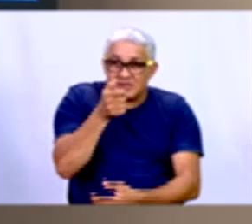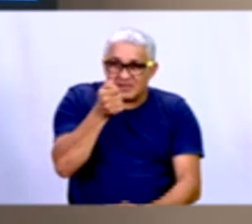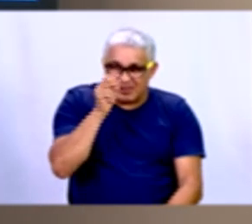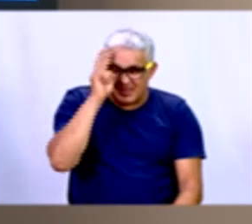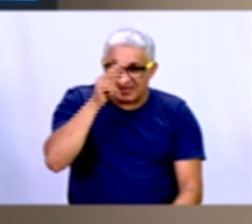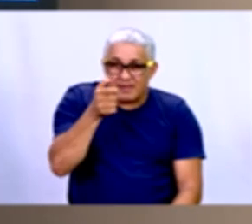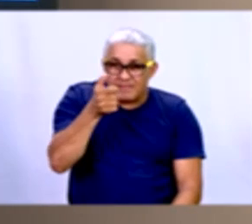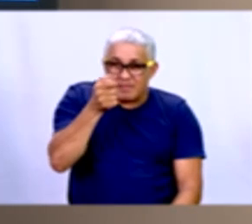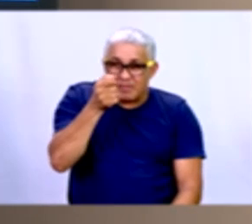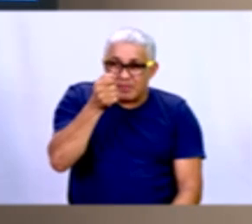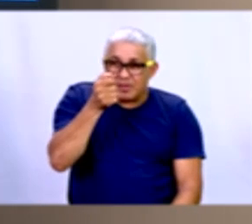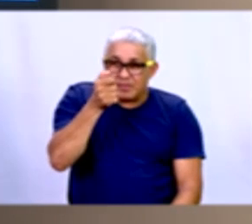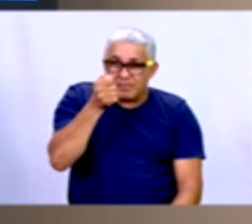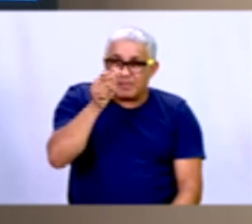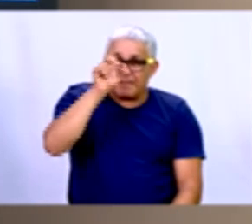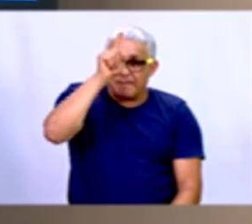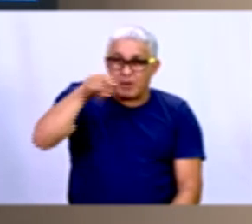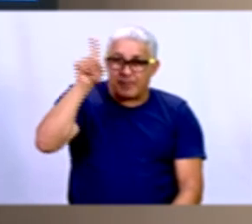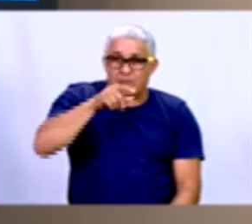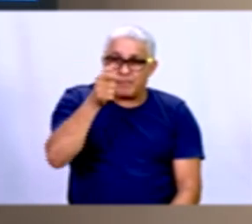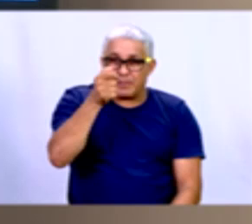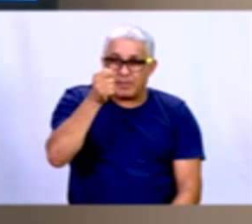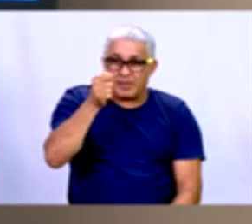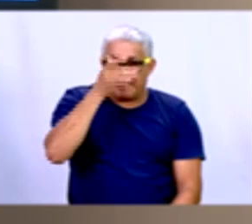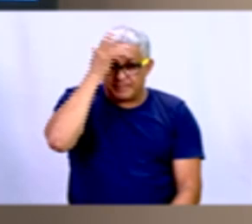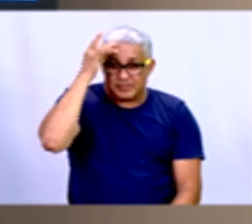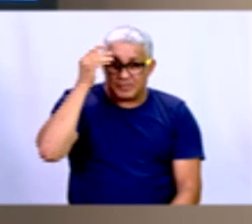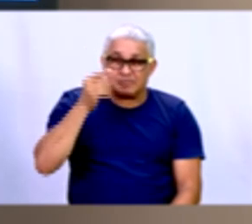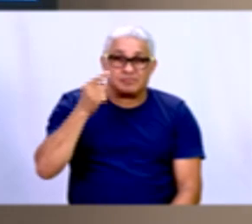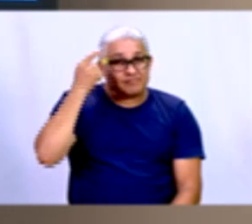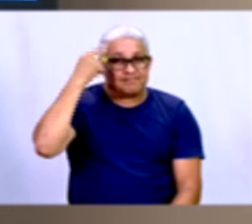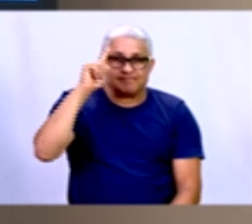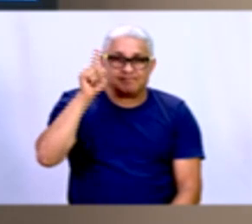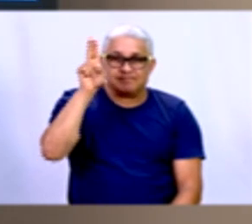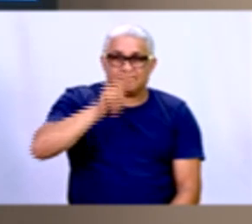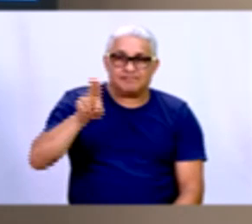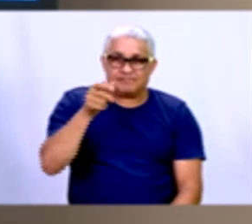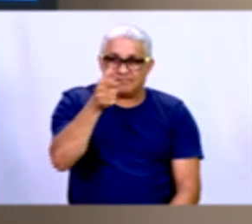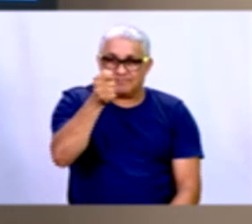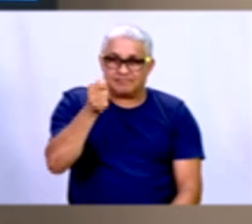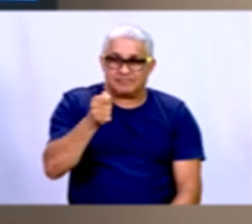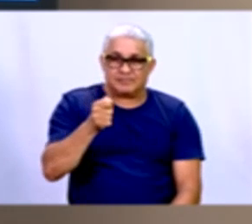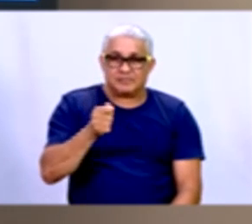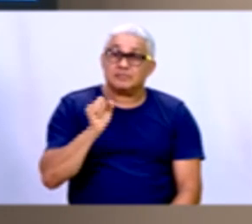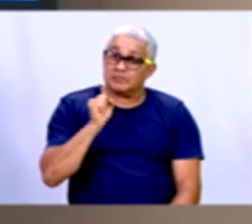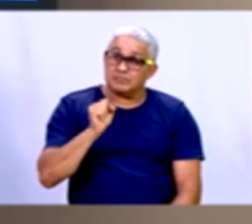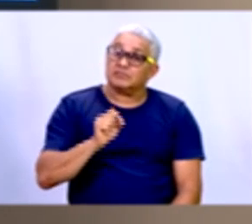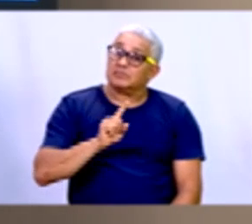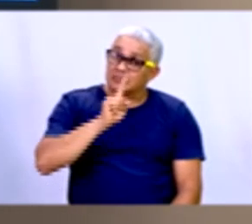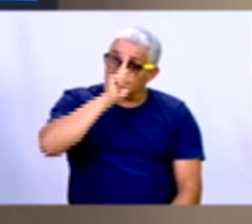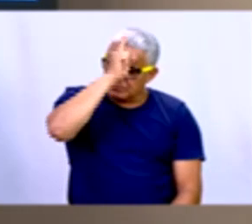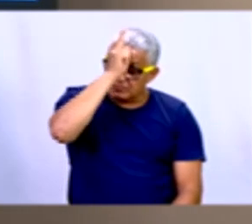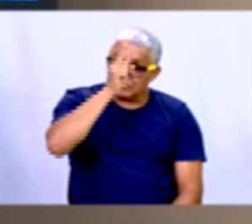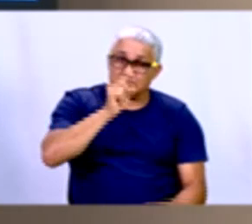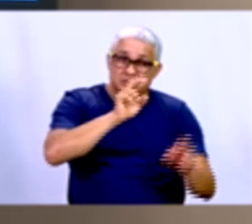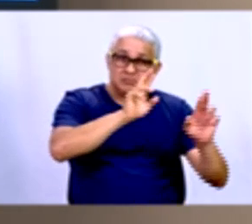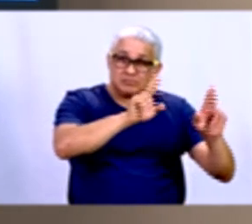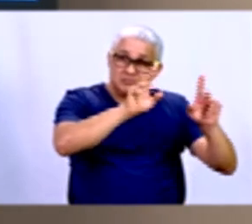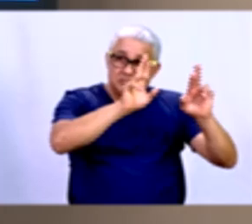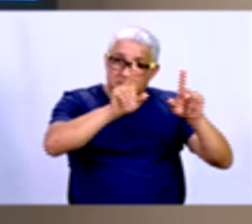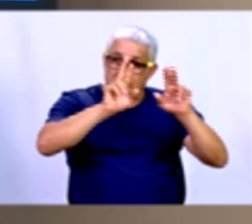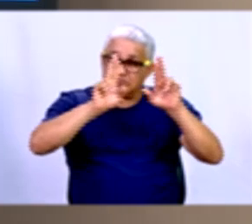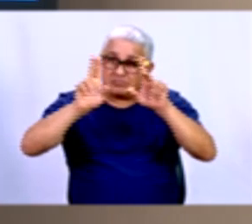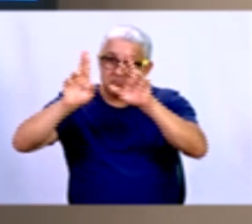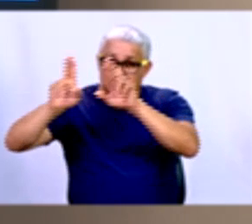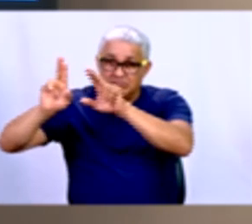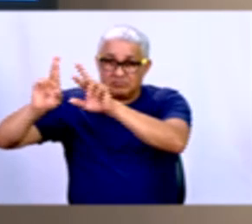gente bloqueia lá os botõezinhos quando a pessoa não sabe usar, eu posso criar diversas interfaces diferentes